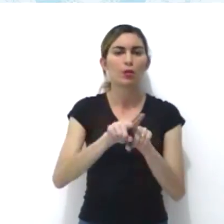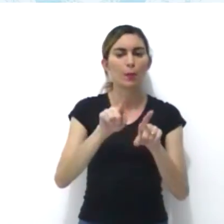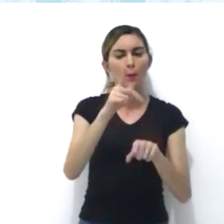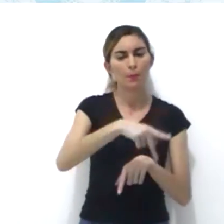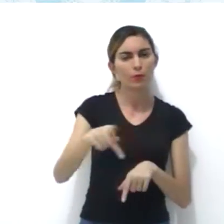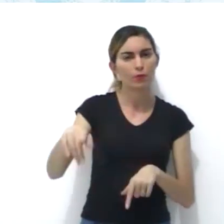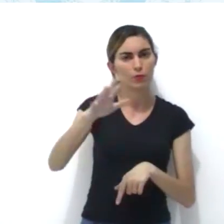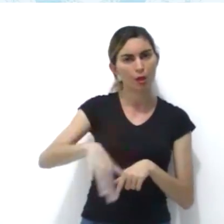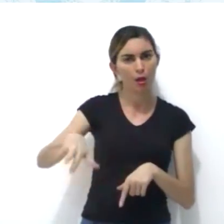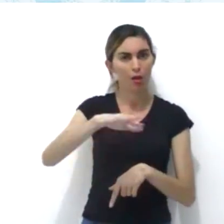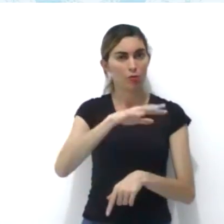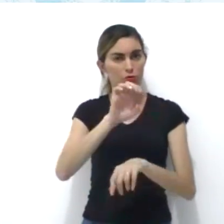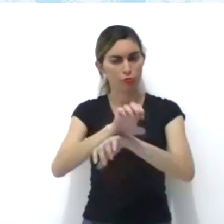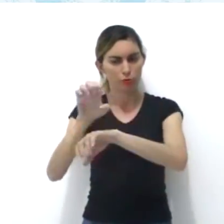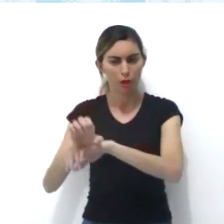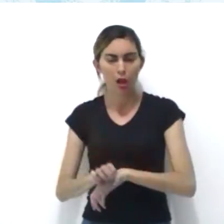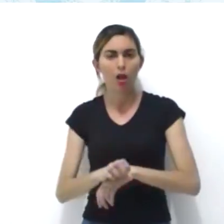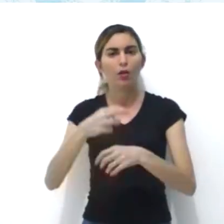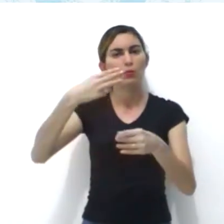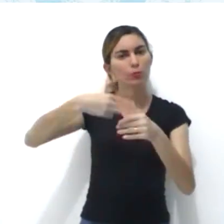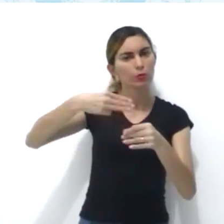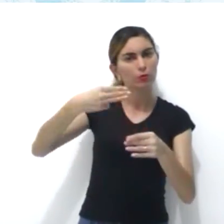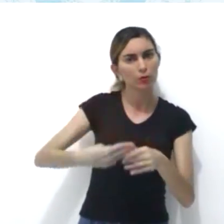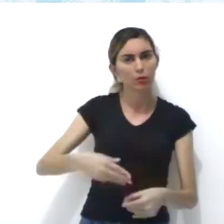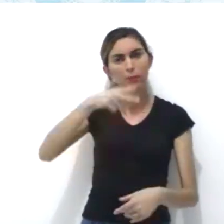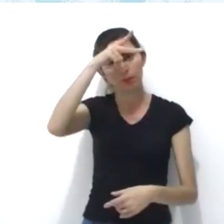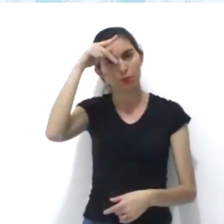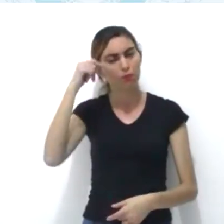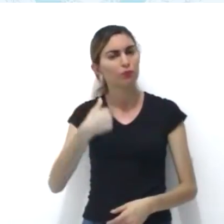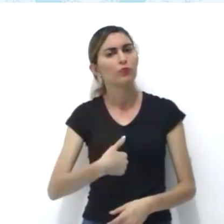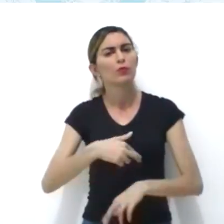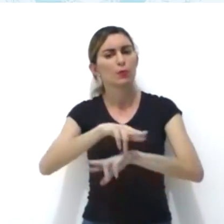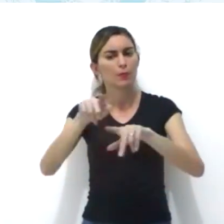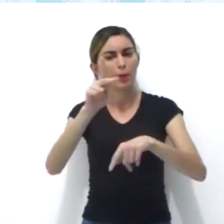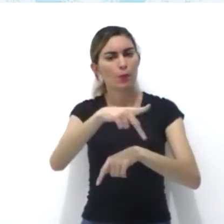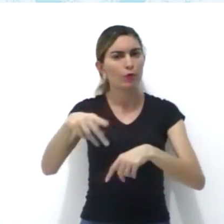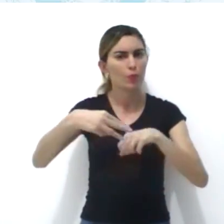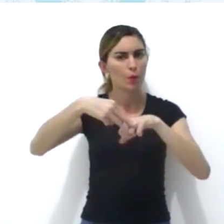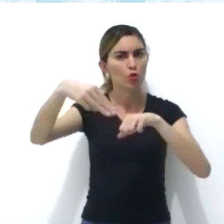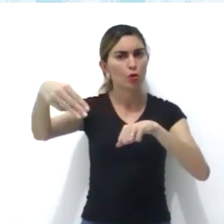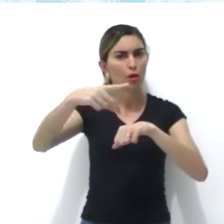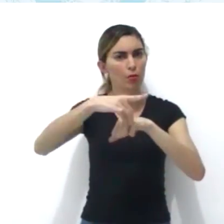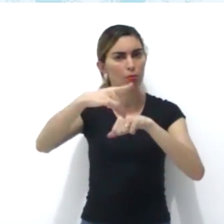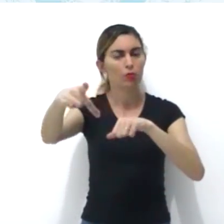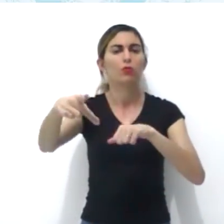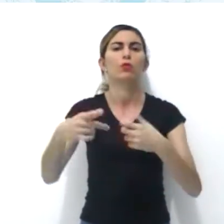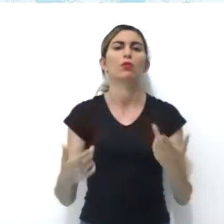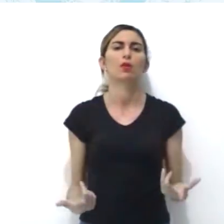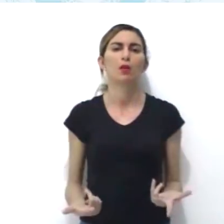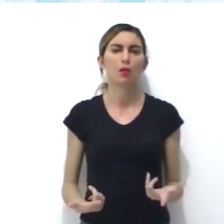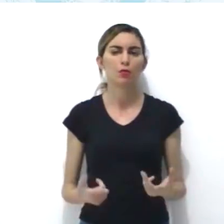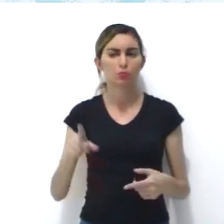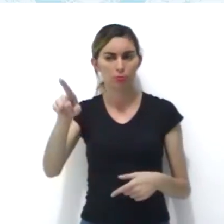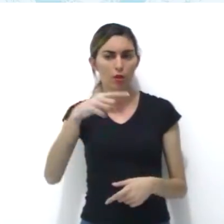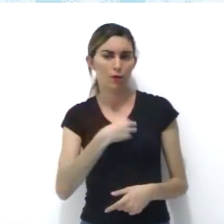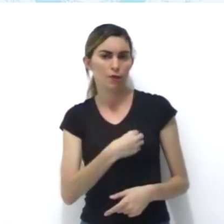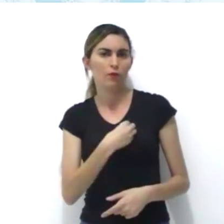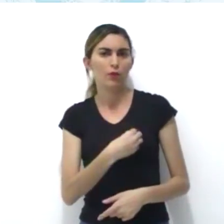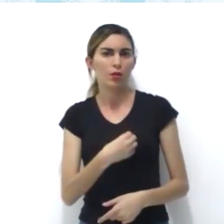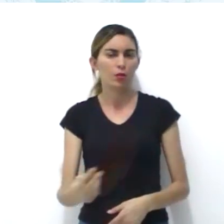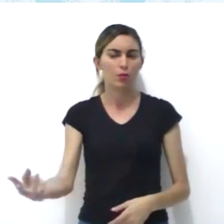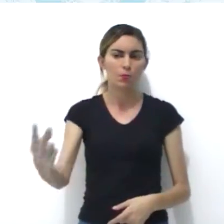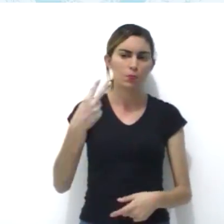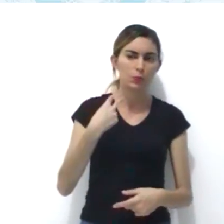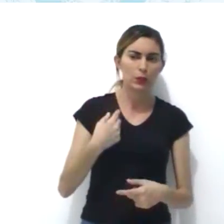professores também, né, da rede estadual, da rede municipal, professores com mestrado, com doutorado, que